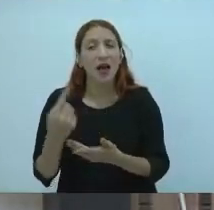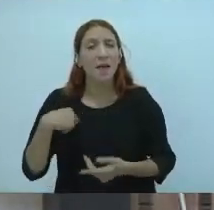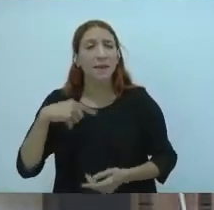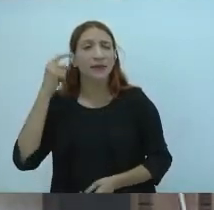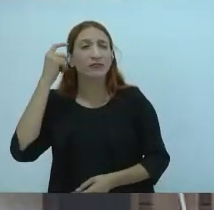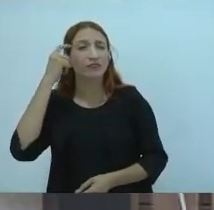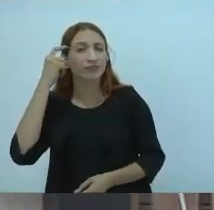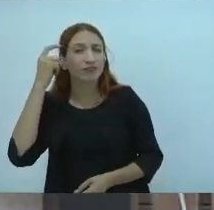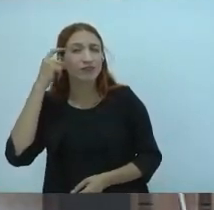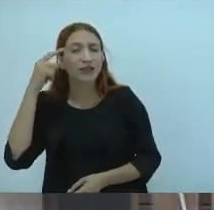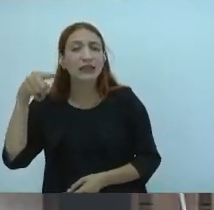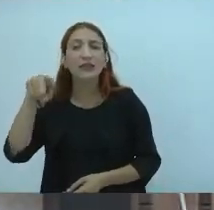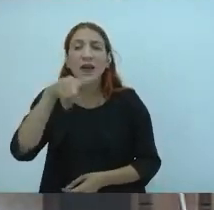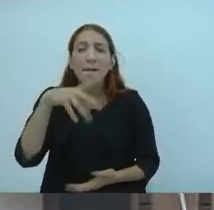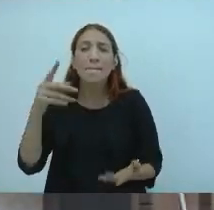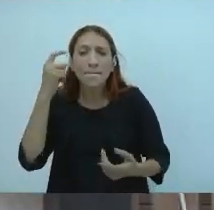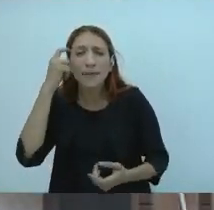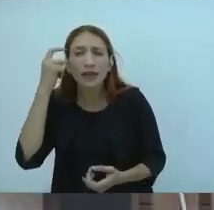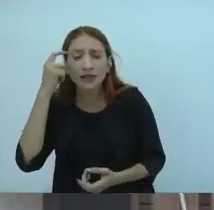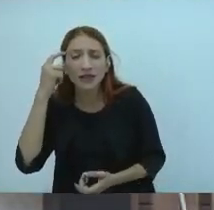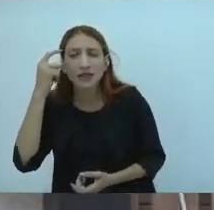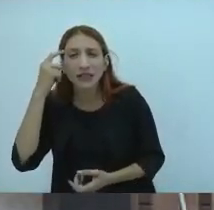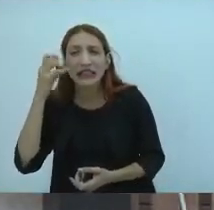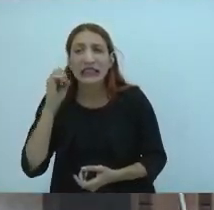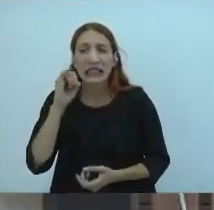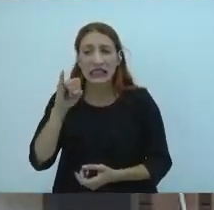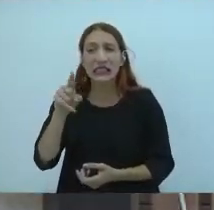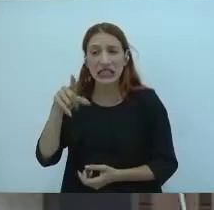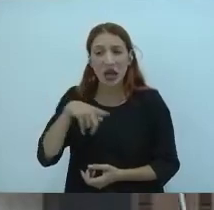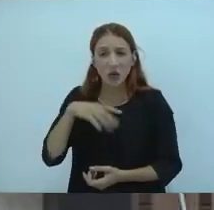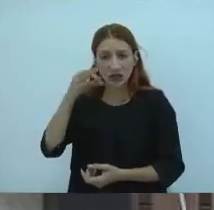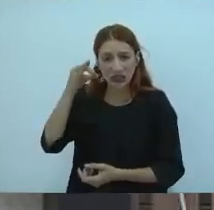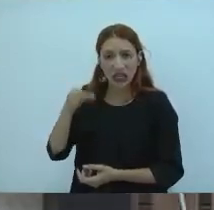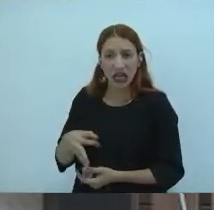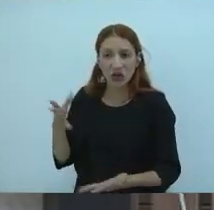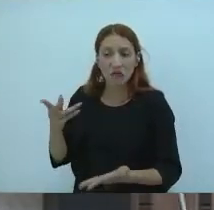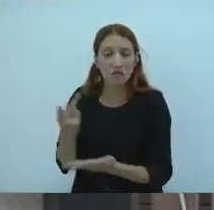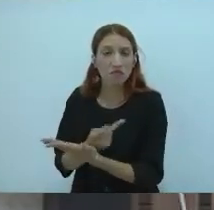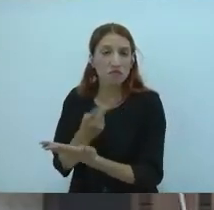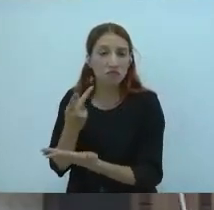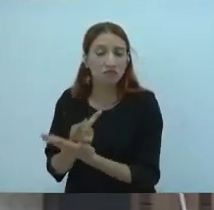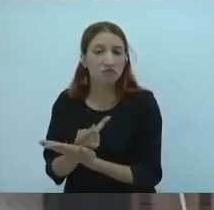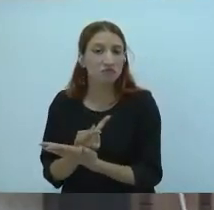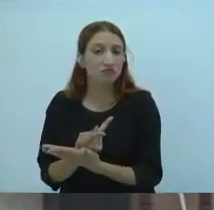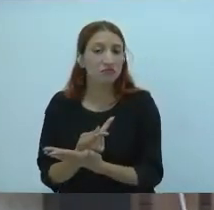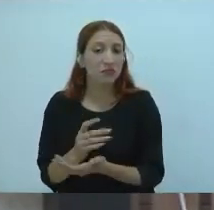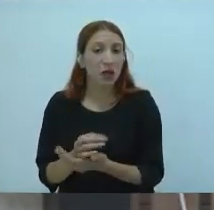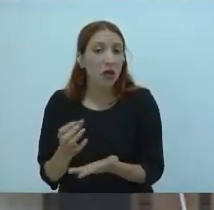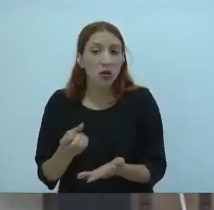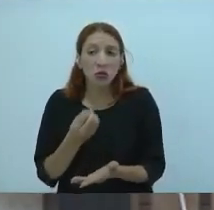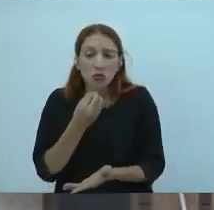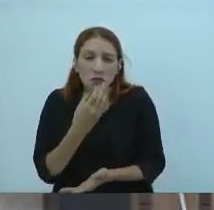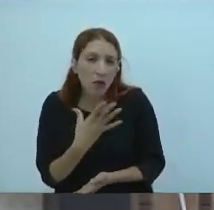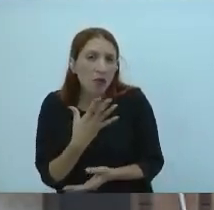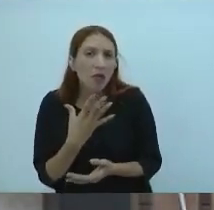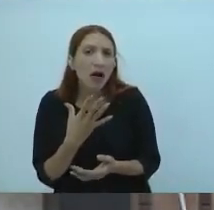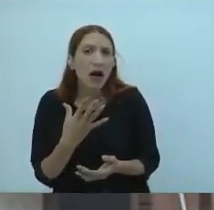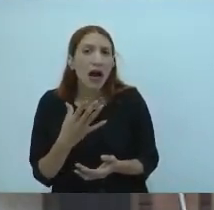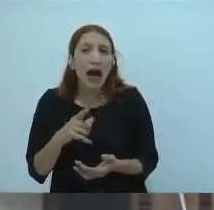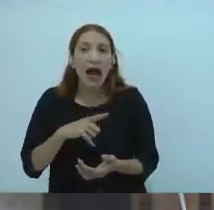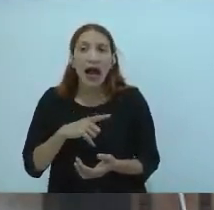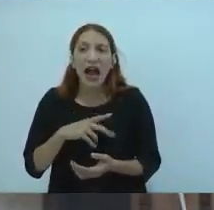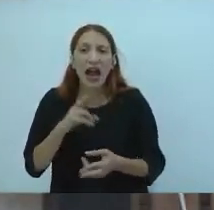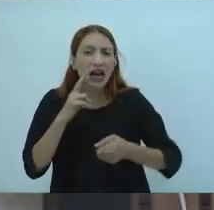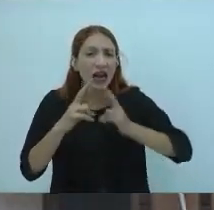aos senhores reflitam e vejam se realmente estou erado tudo bem as manifestações são